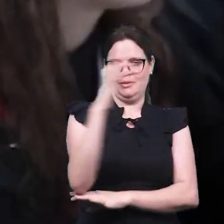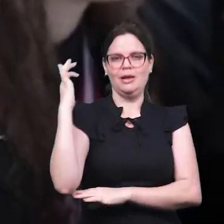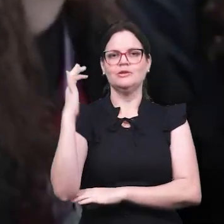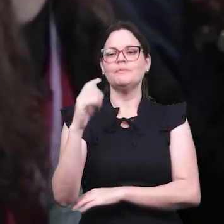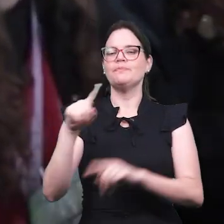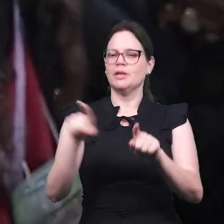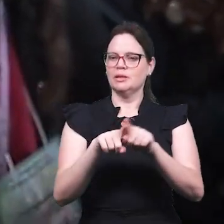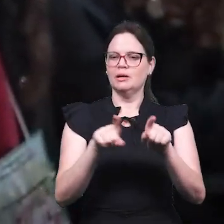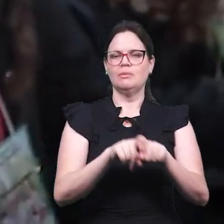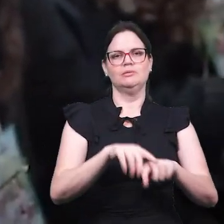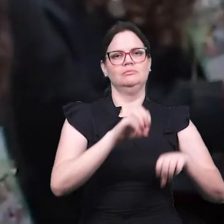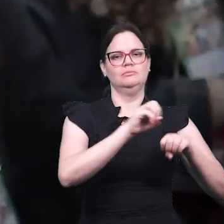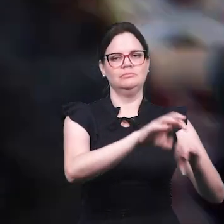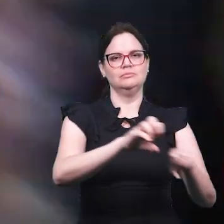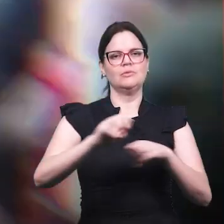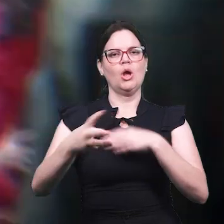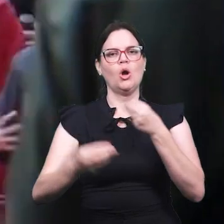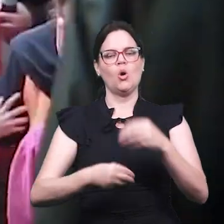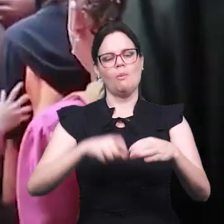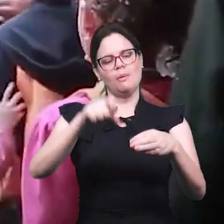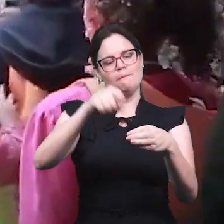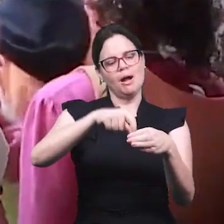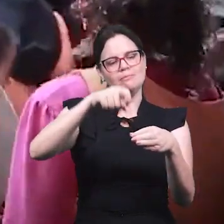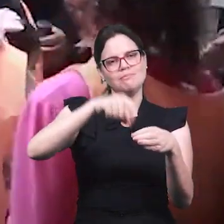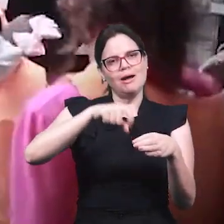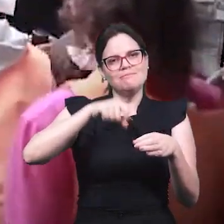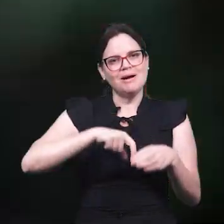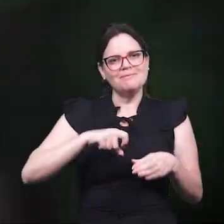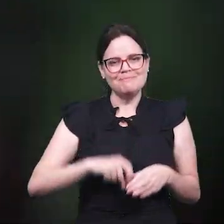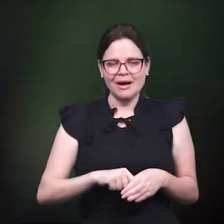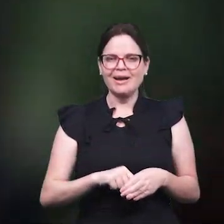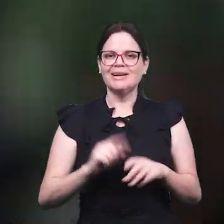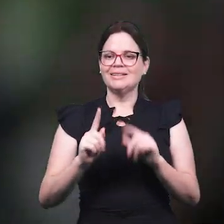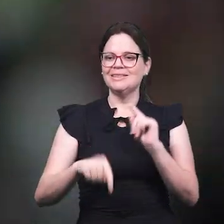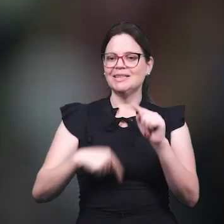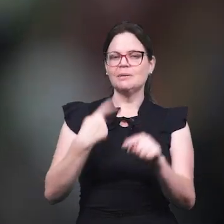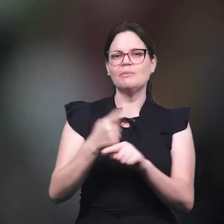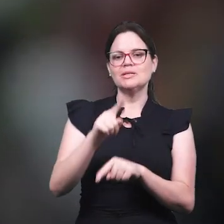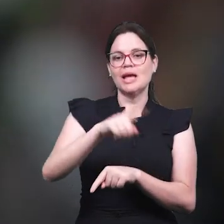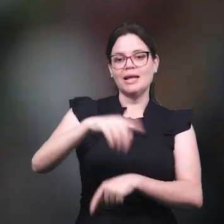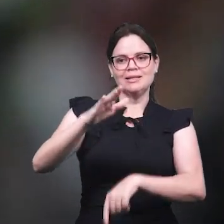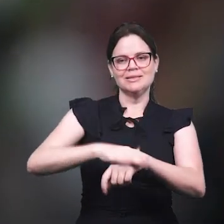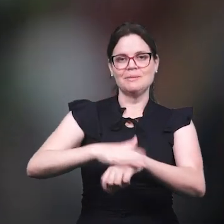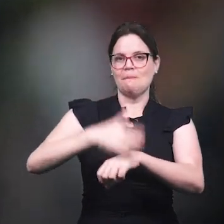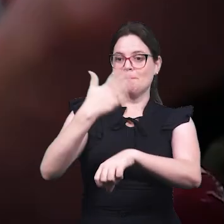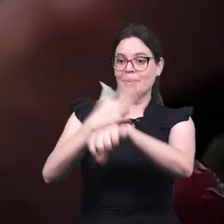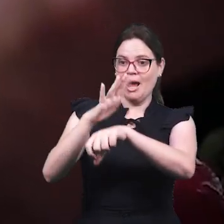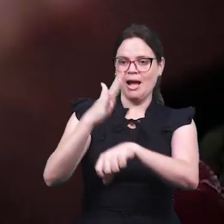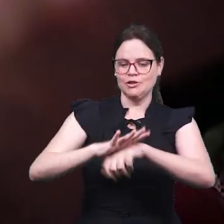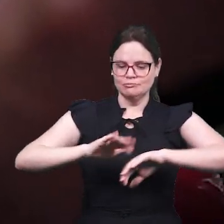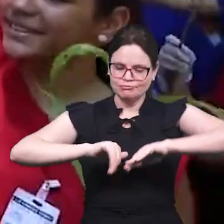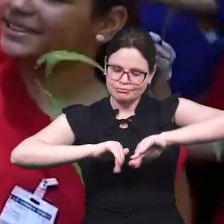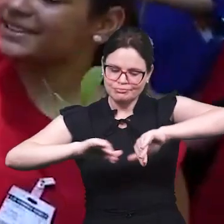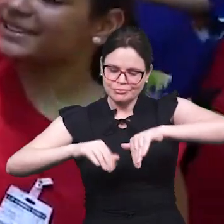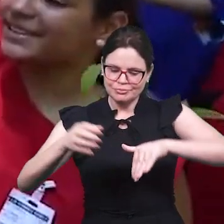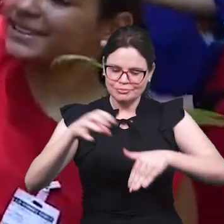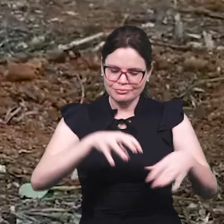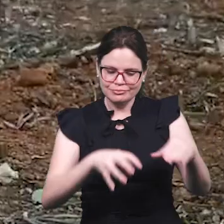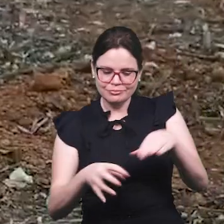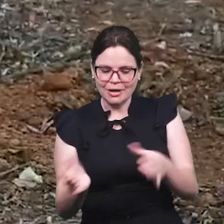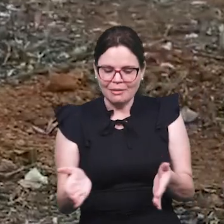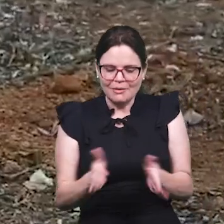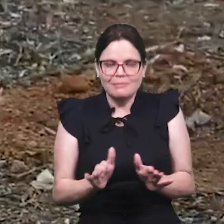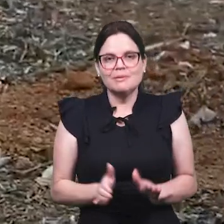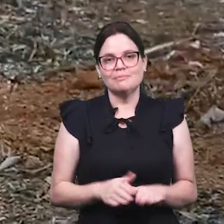proporciona aulas teóricas sobre plantio que em seguida se transformam em experiências práticas. A ida ao campo